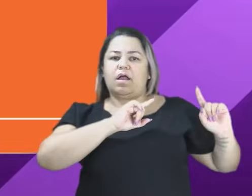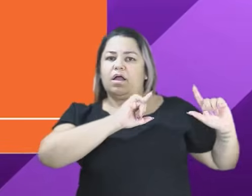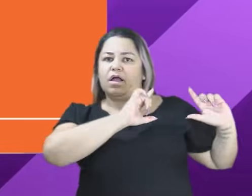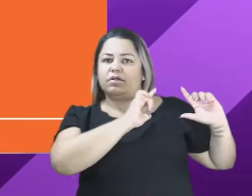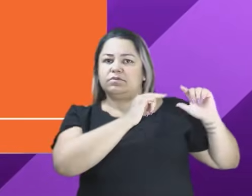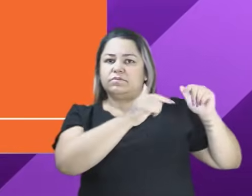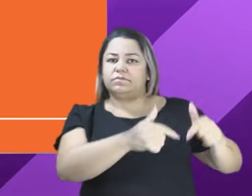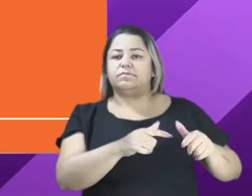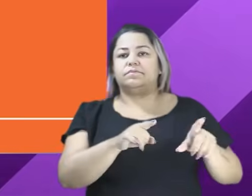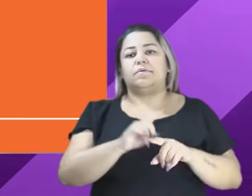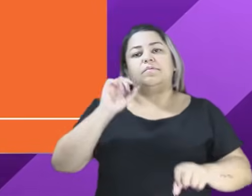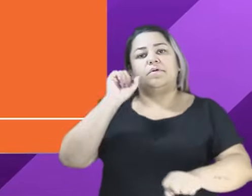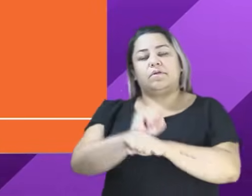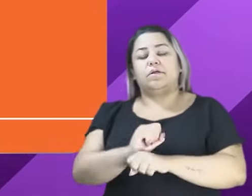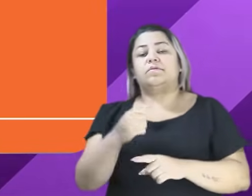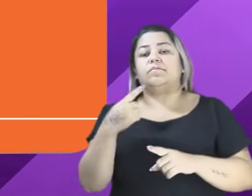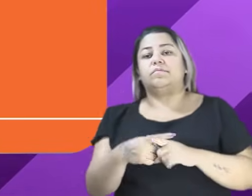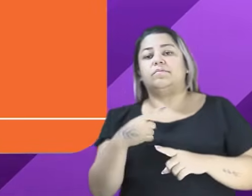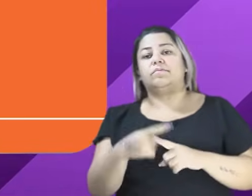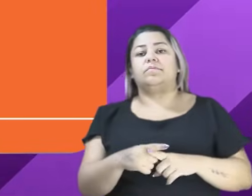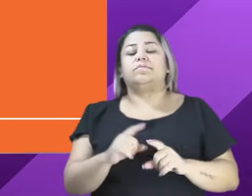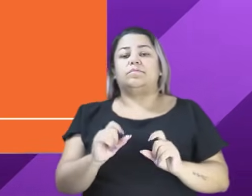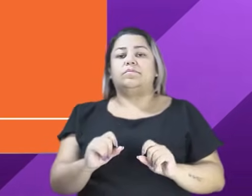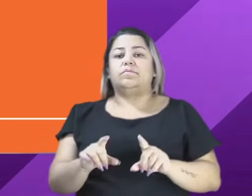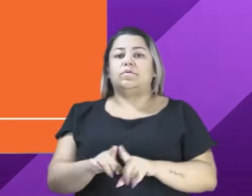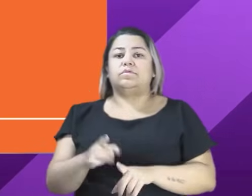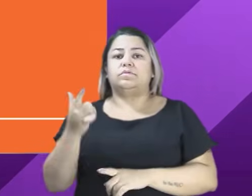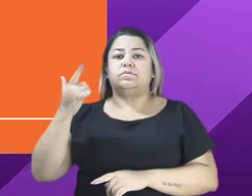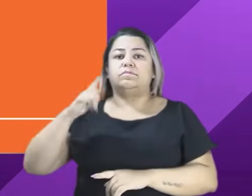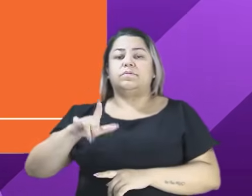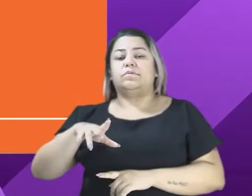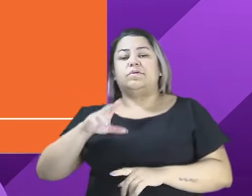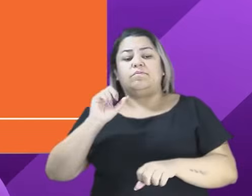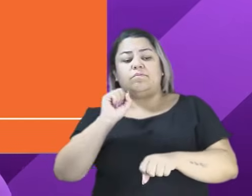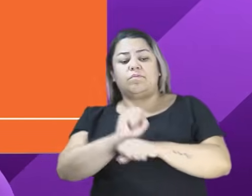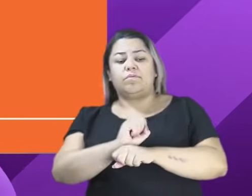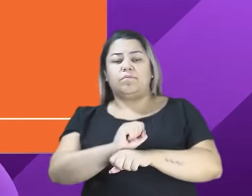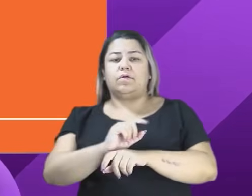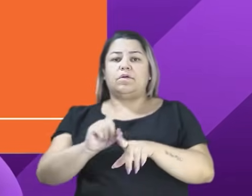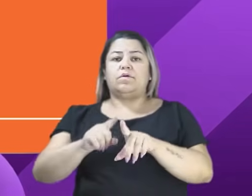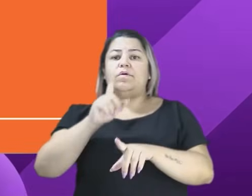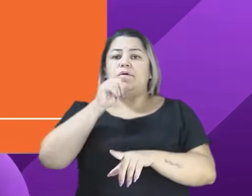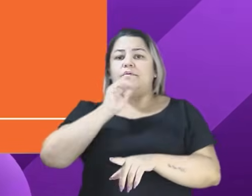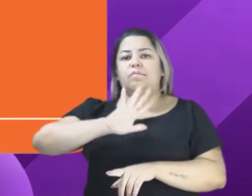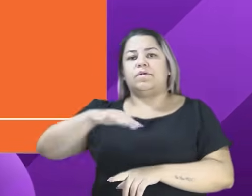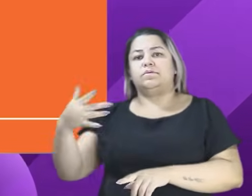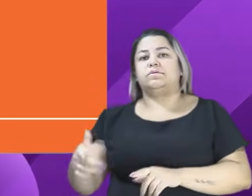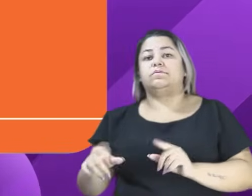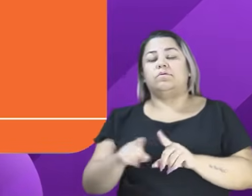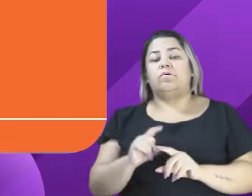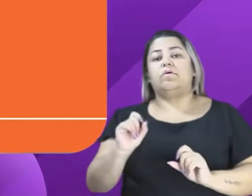ela vai ser interrompida, né, por conta desse trajeto forçado. O mar ele se torna um espaço, né,